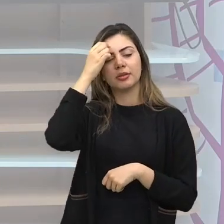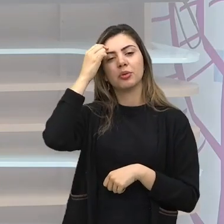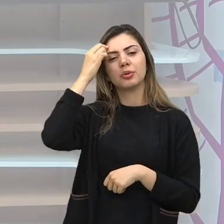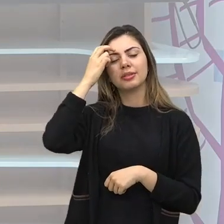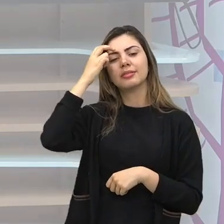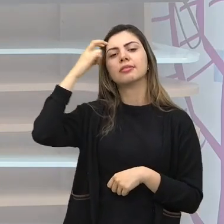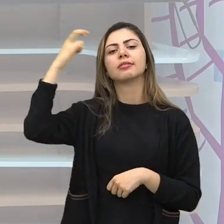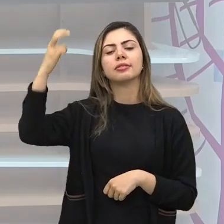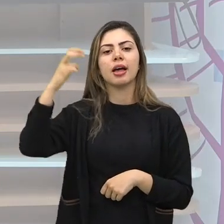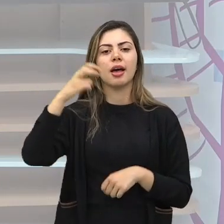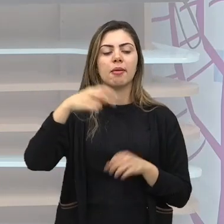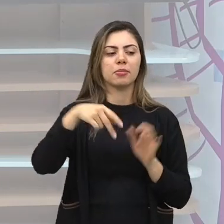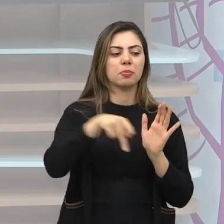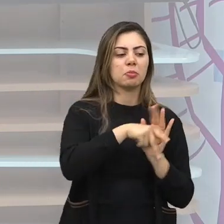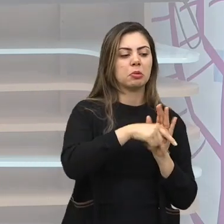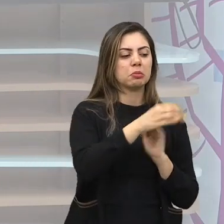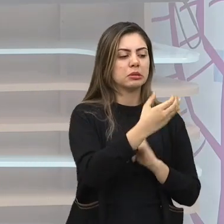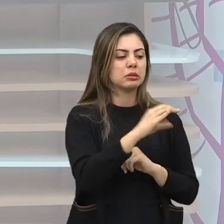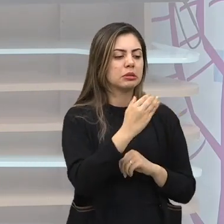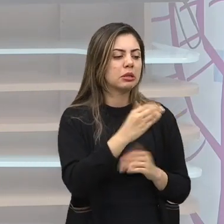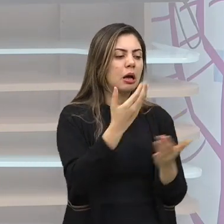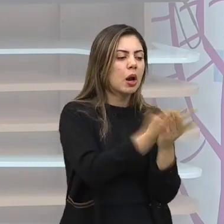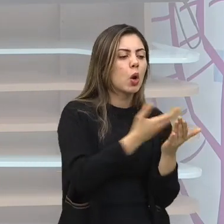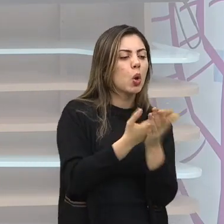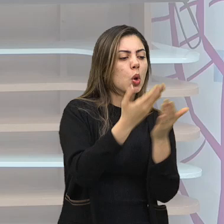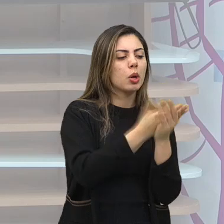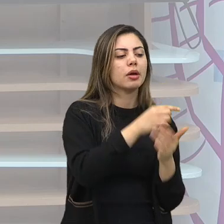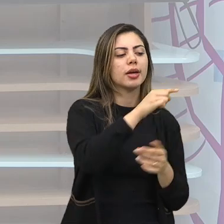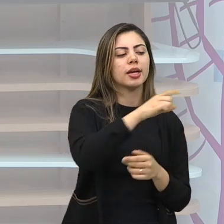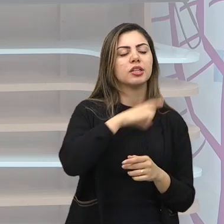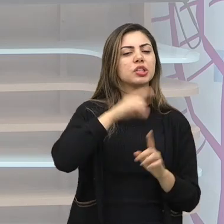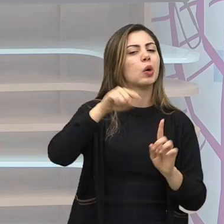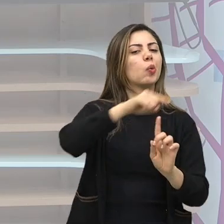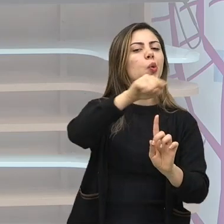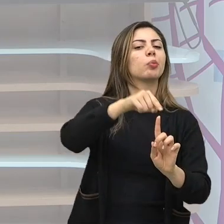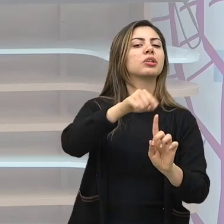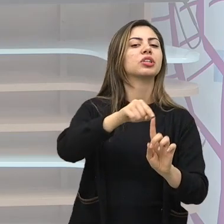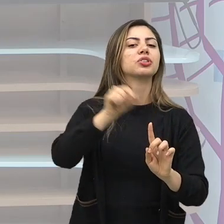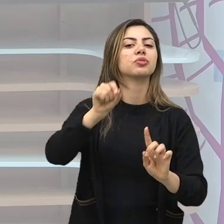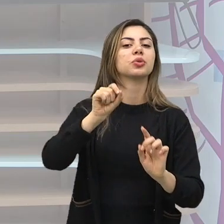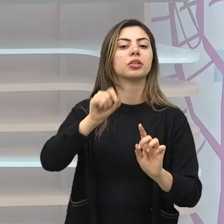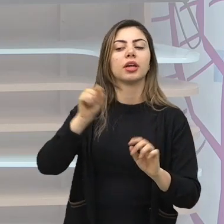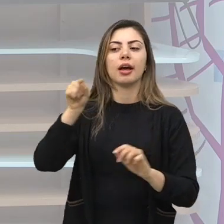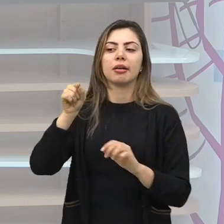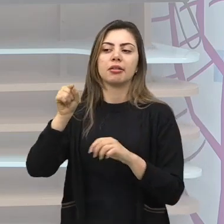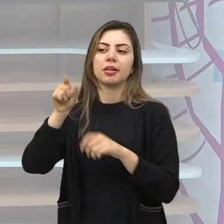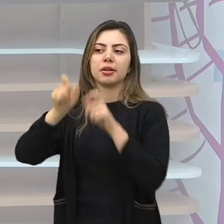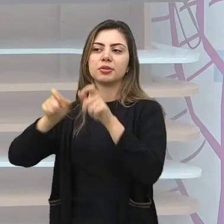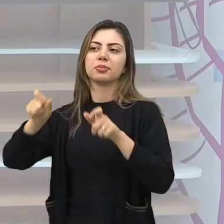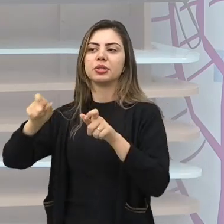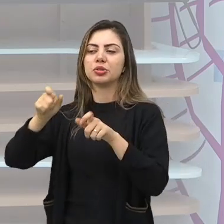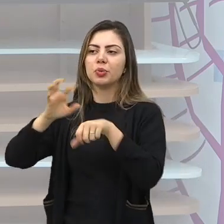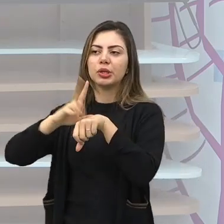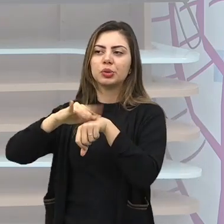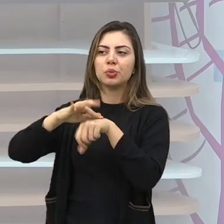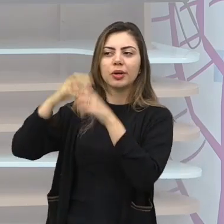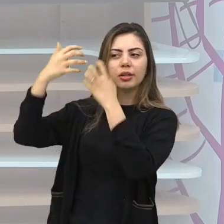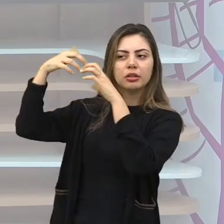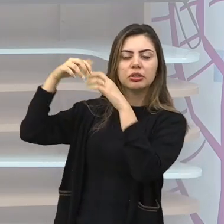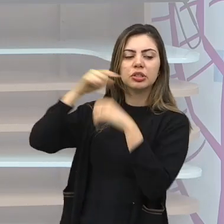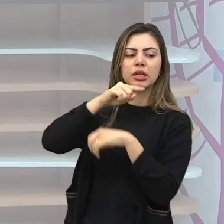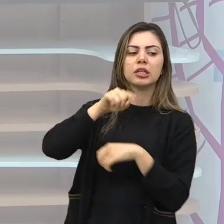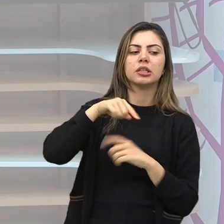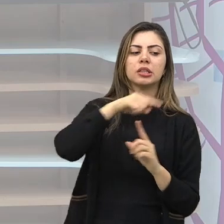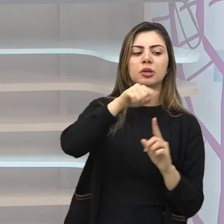da ciência, ele tinha, né, um sonho de curar a loucura das pessoas lá de